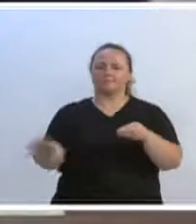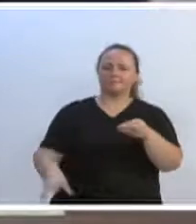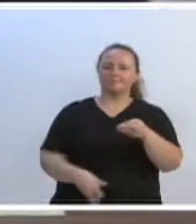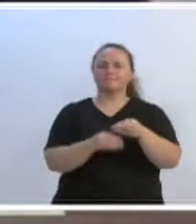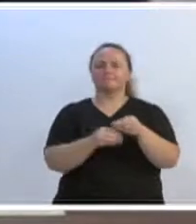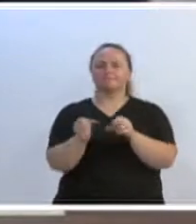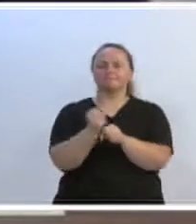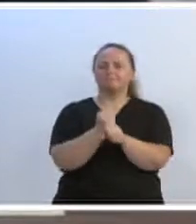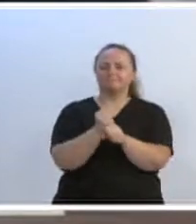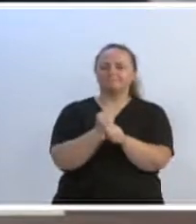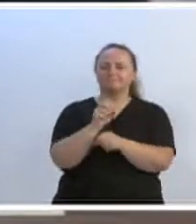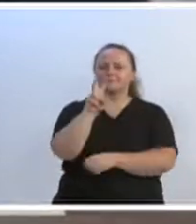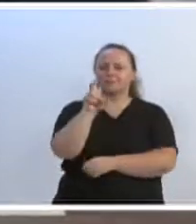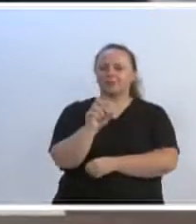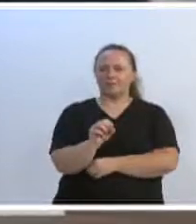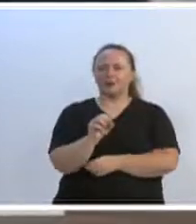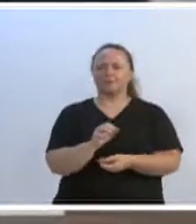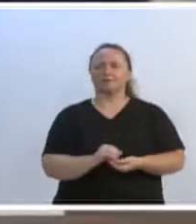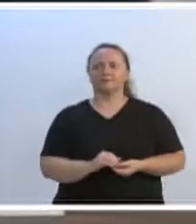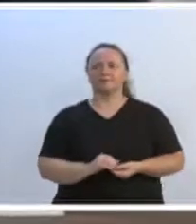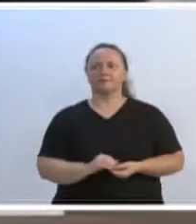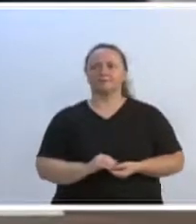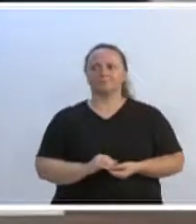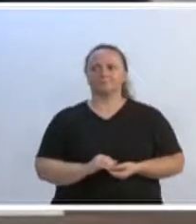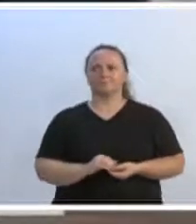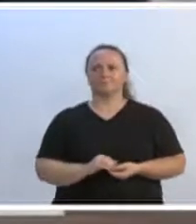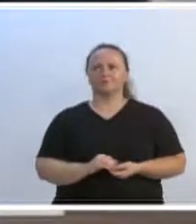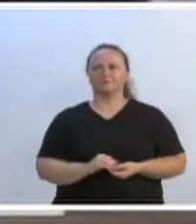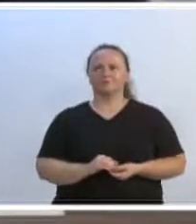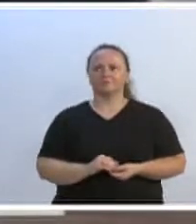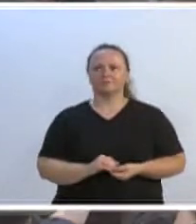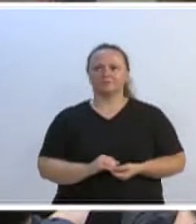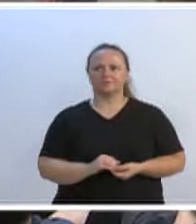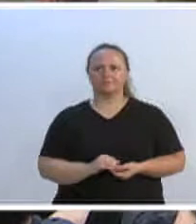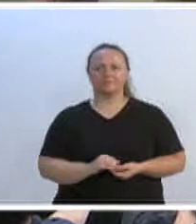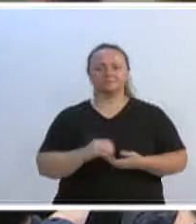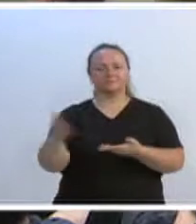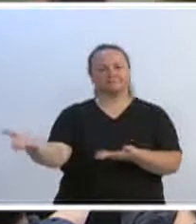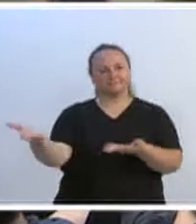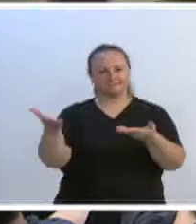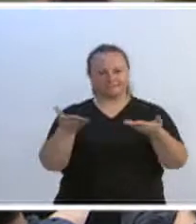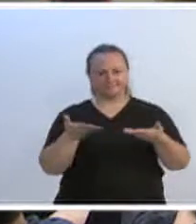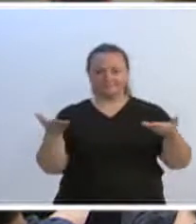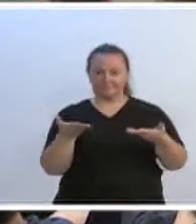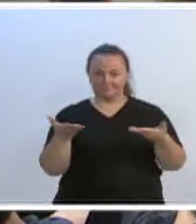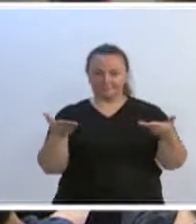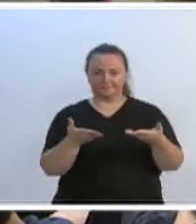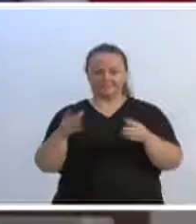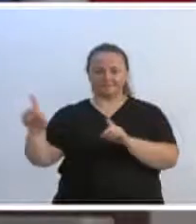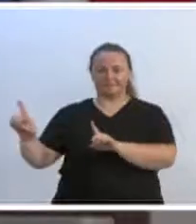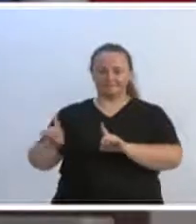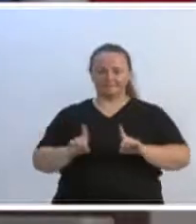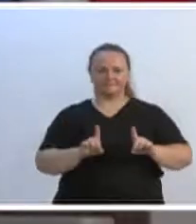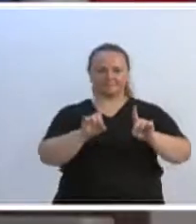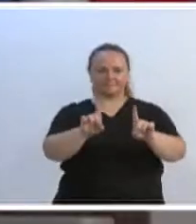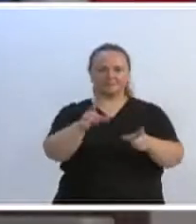1943 a 1980, O Agricultor, 1930 a